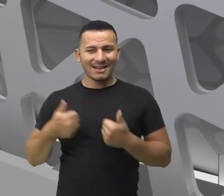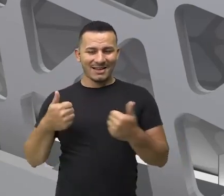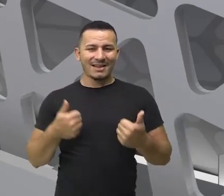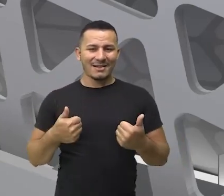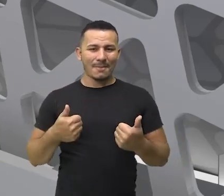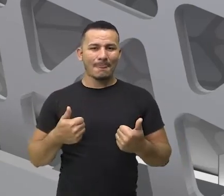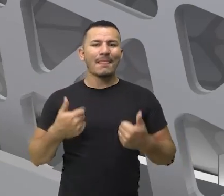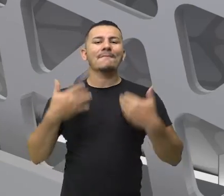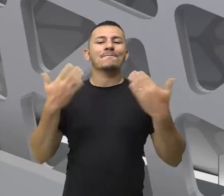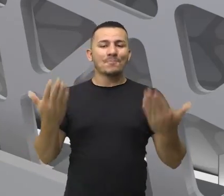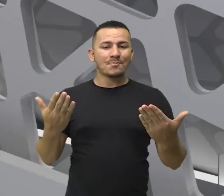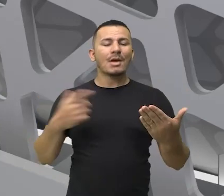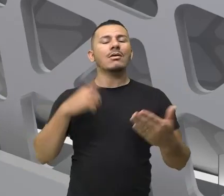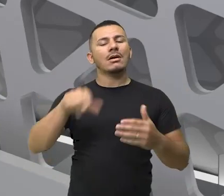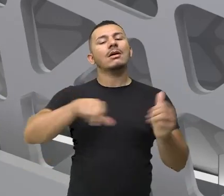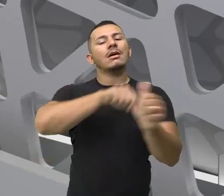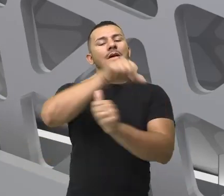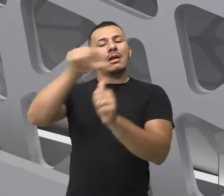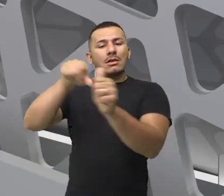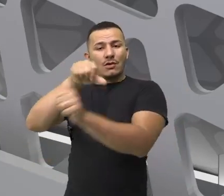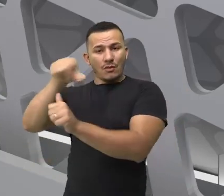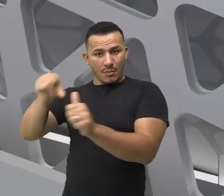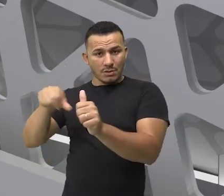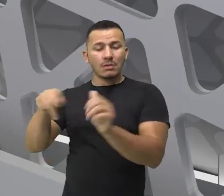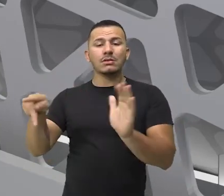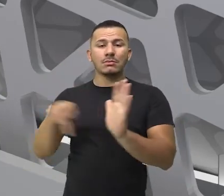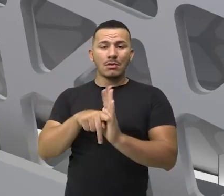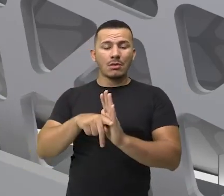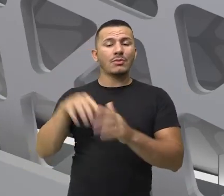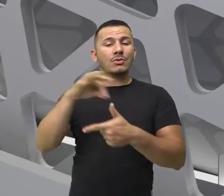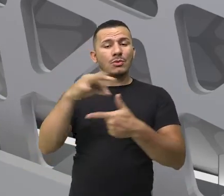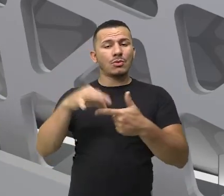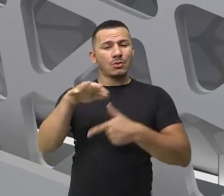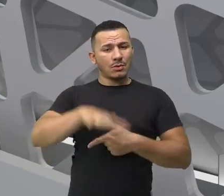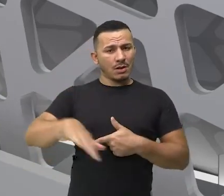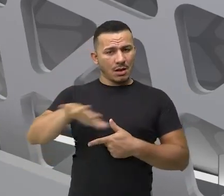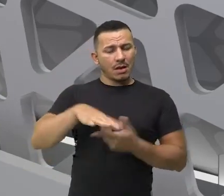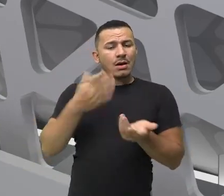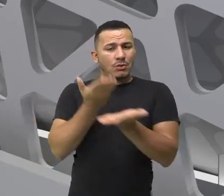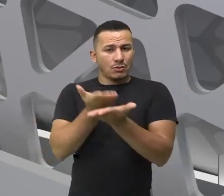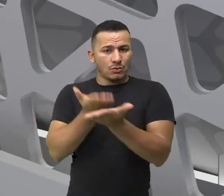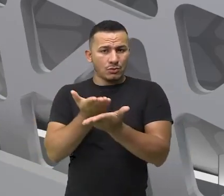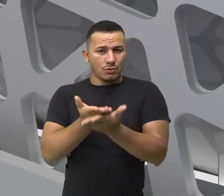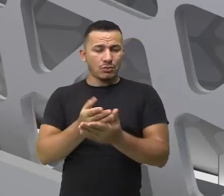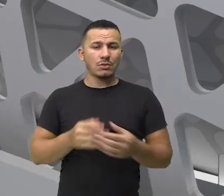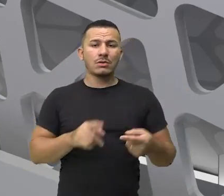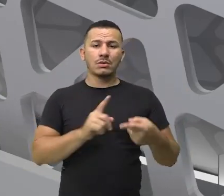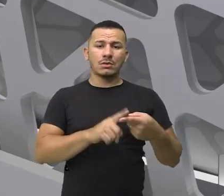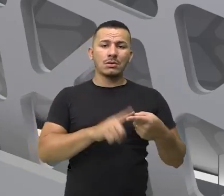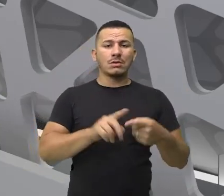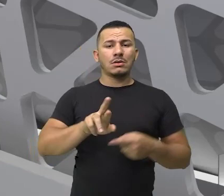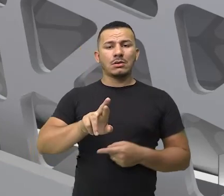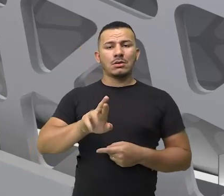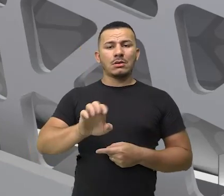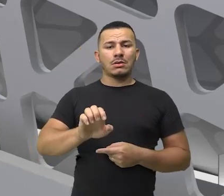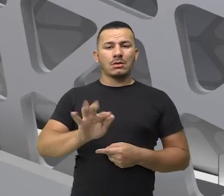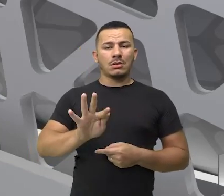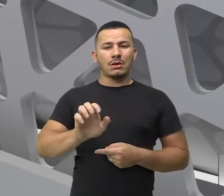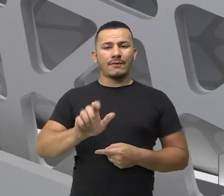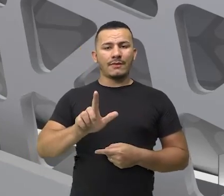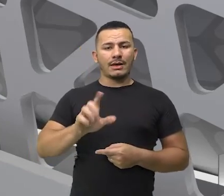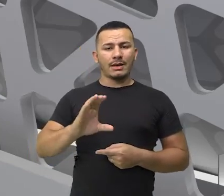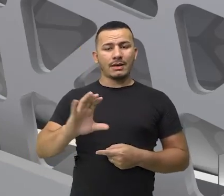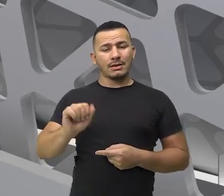povo? Então essas são as transformações geométricas. Elas podem ser por